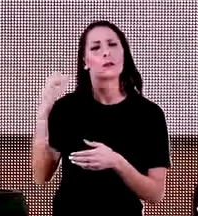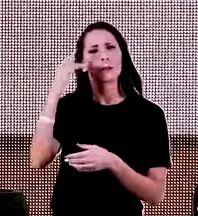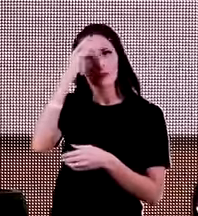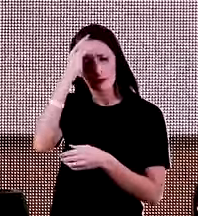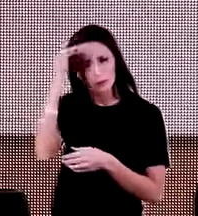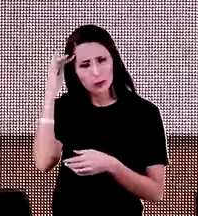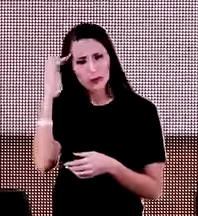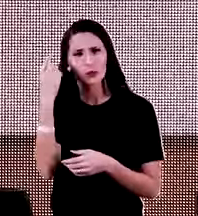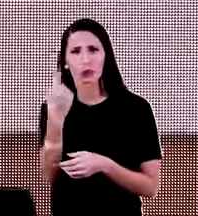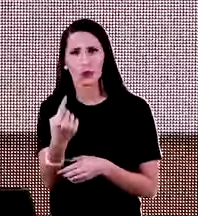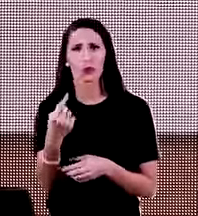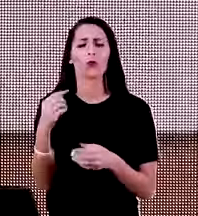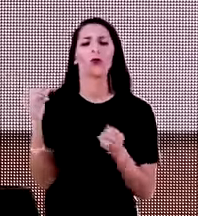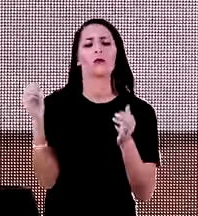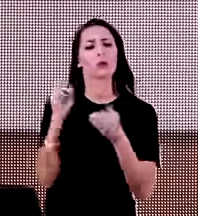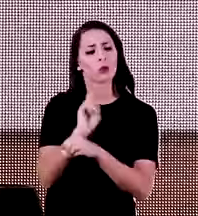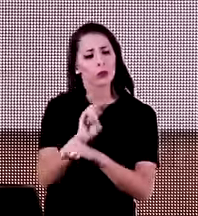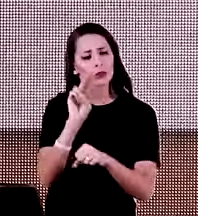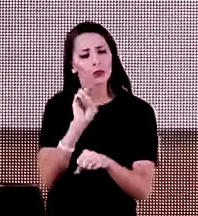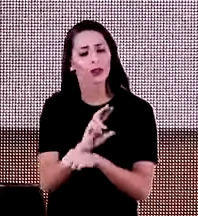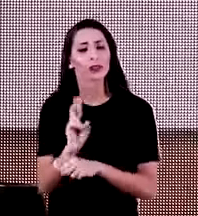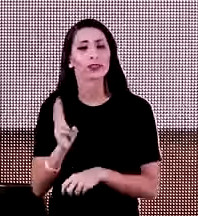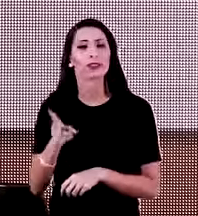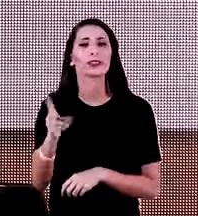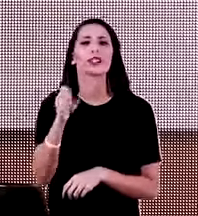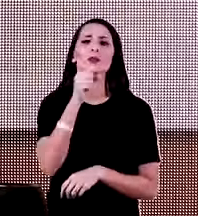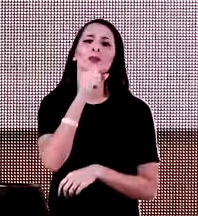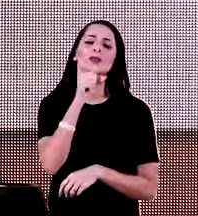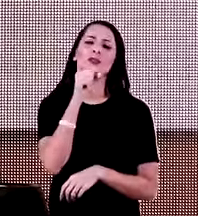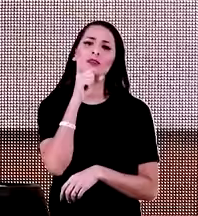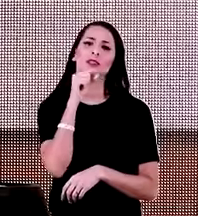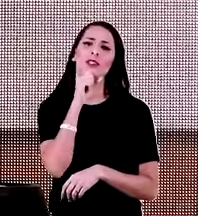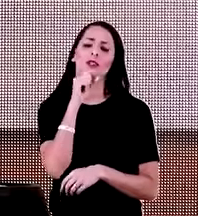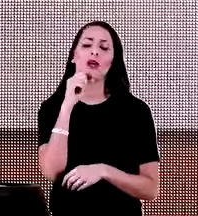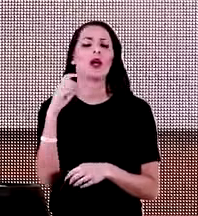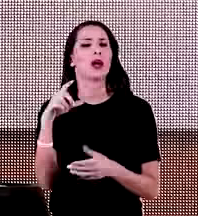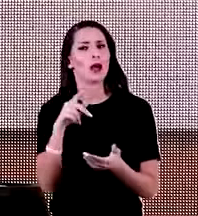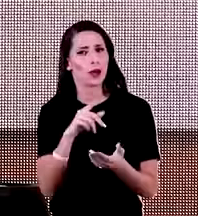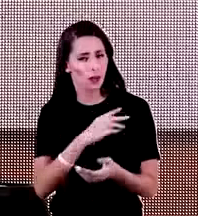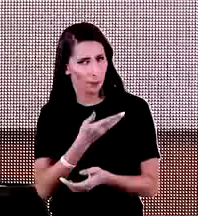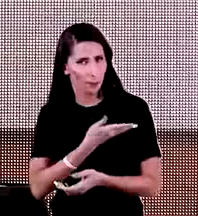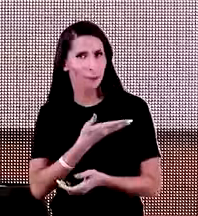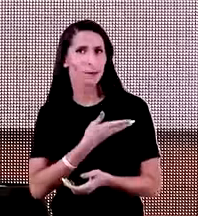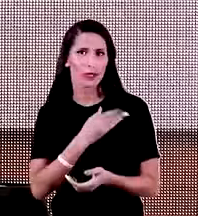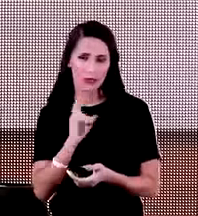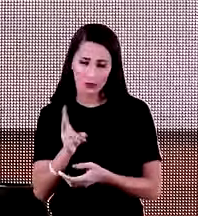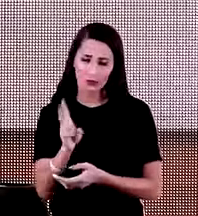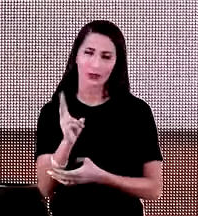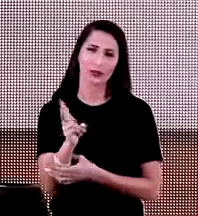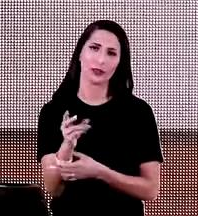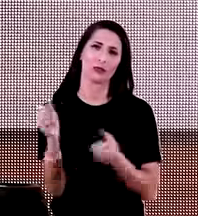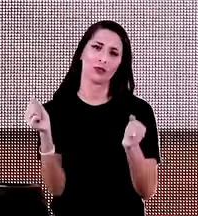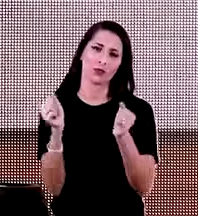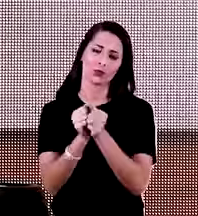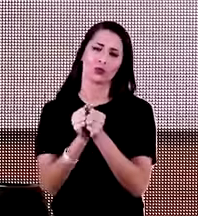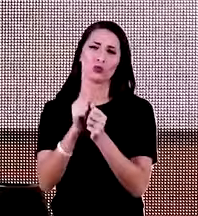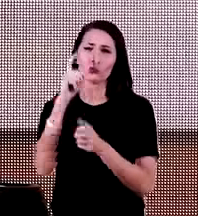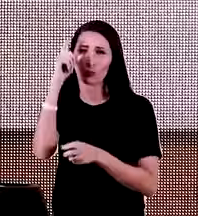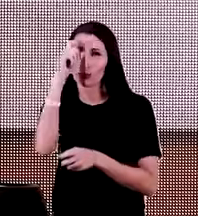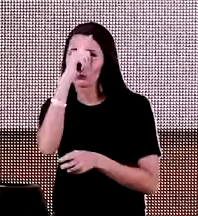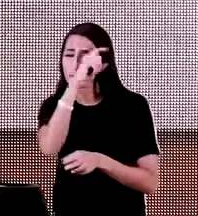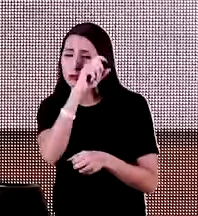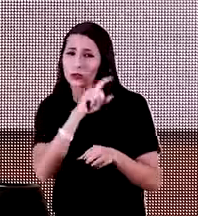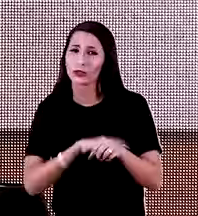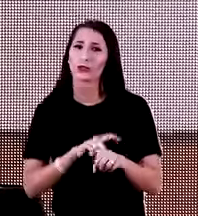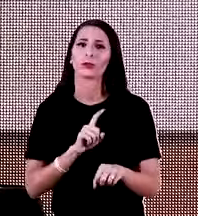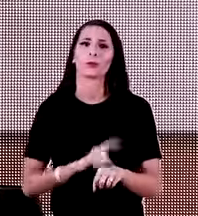Ser amigo é estar presente nos momentos mais difíceis da vida do nosso amigo. É